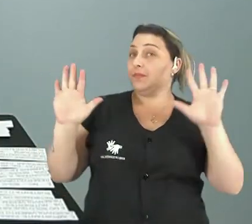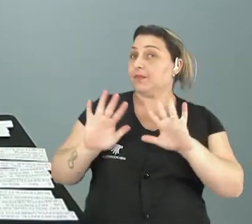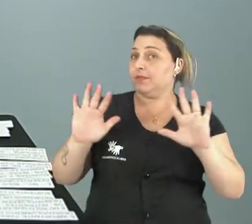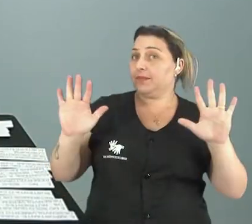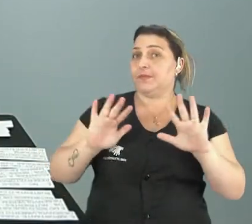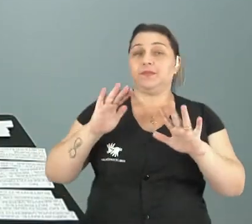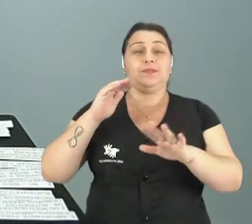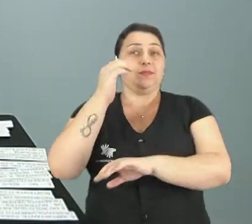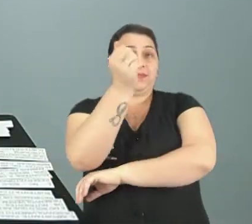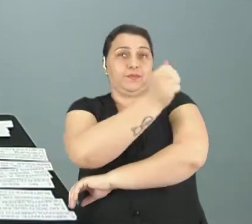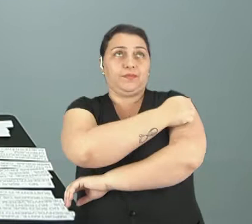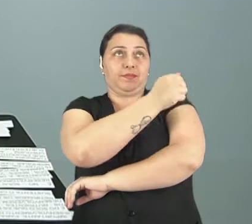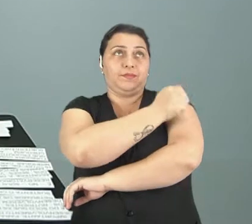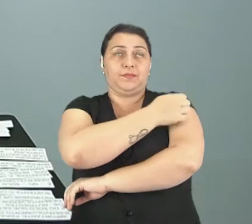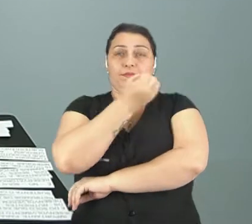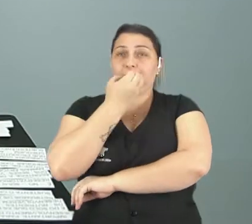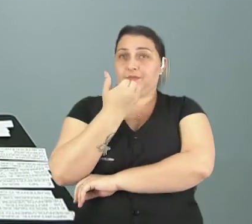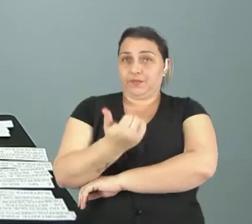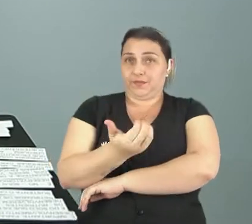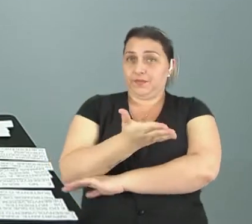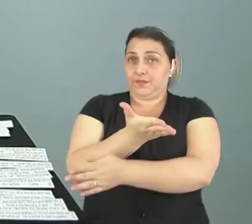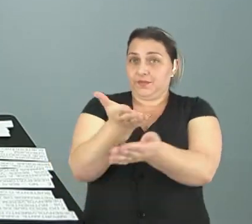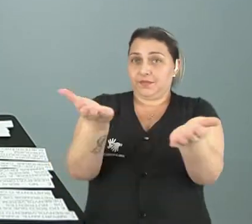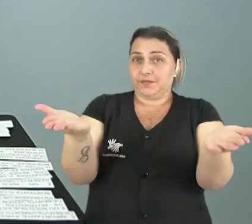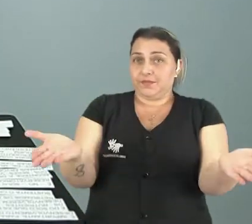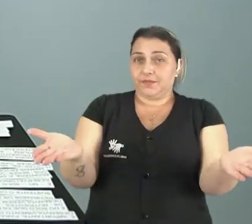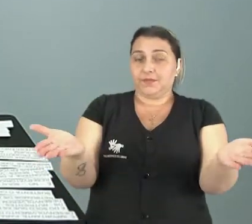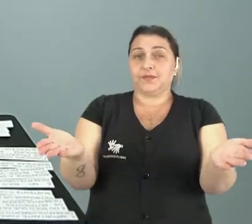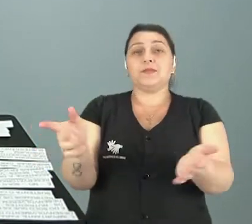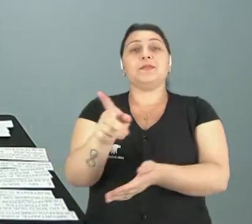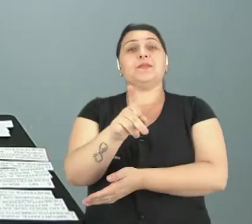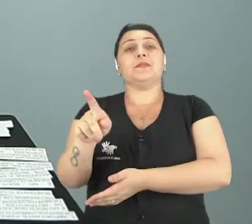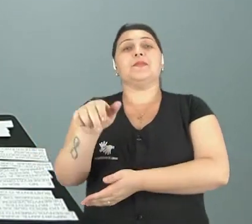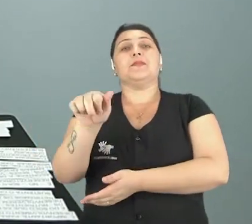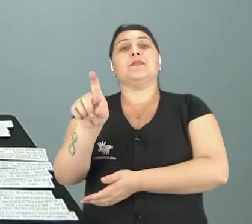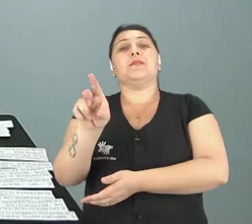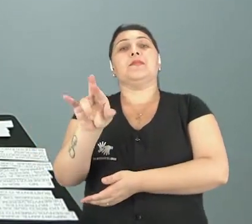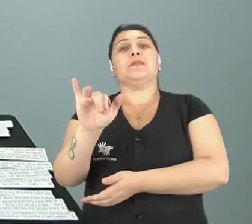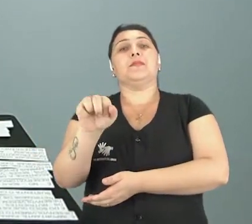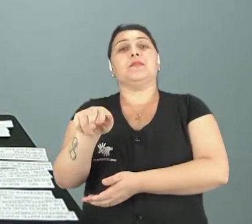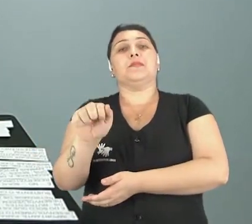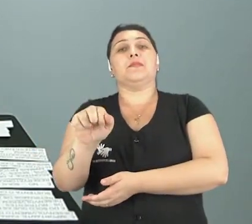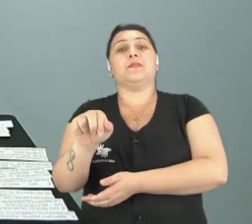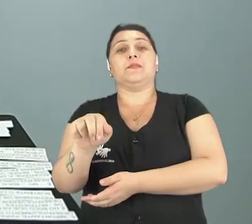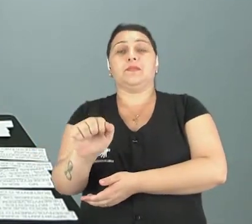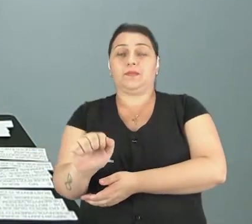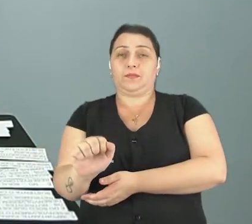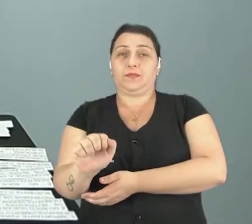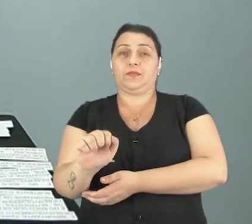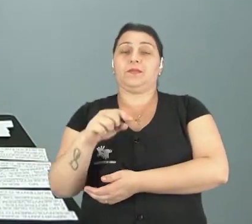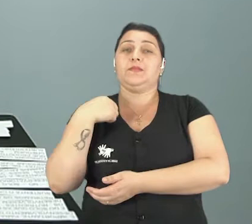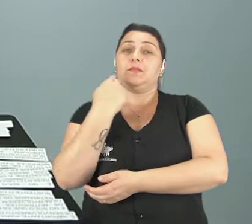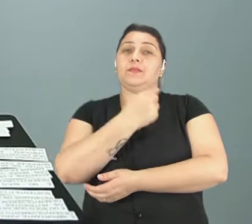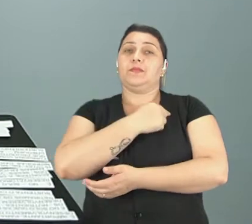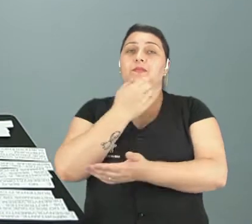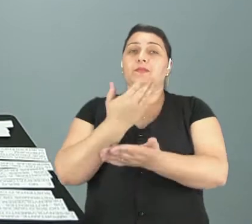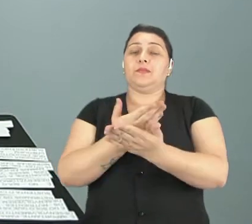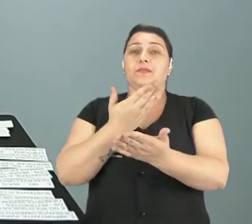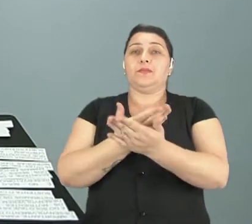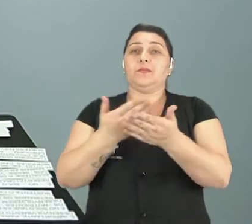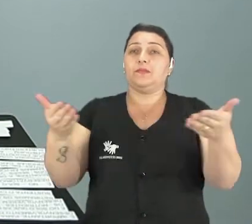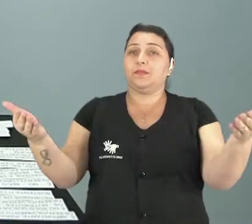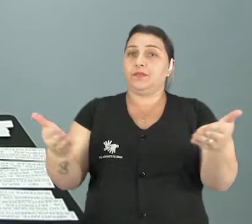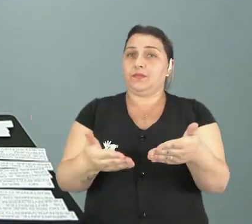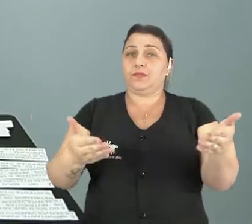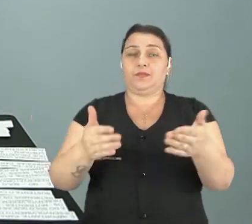Olá, estudantes! Tudo bem com vocês? Sou a professora Adriana. Nossa aula de hoje